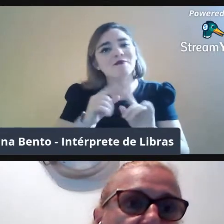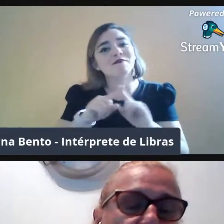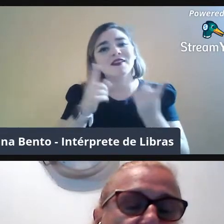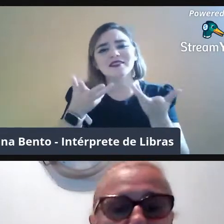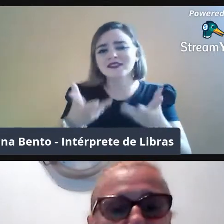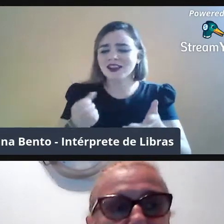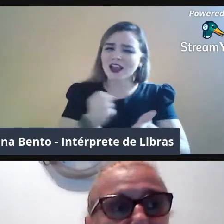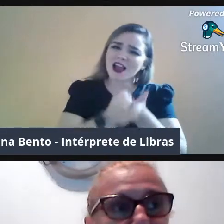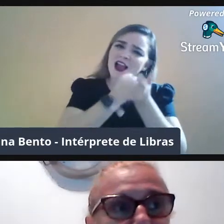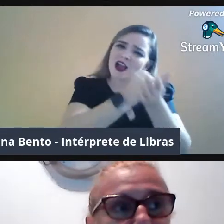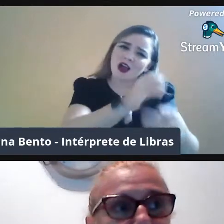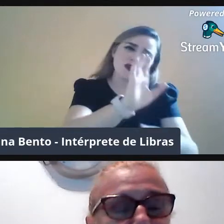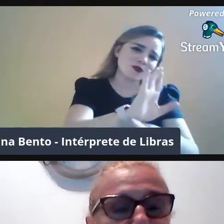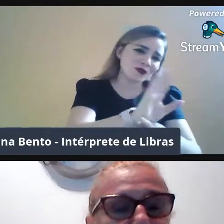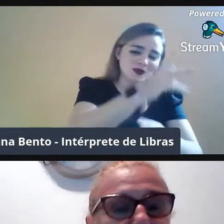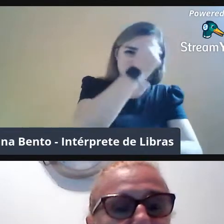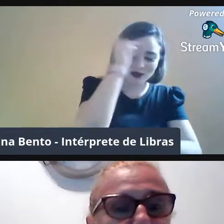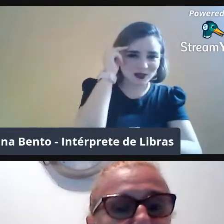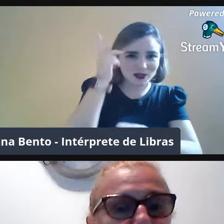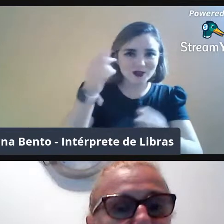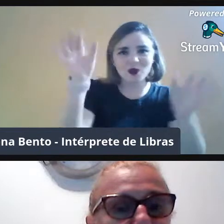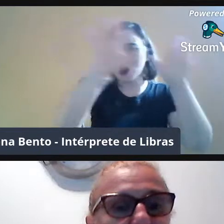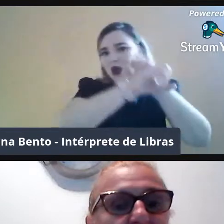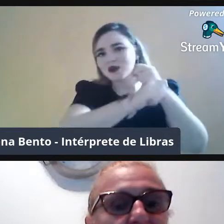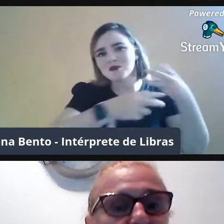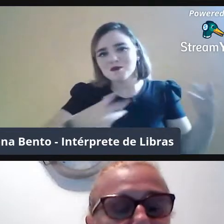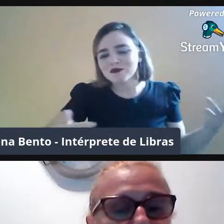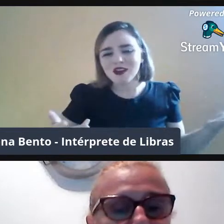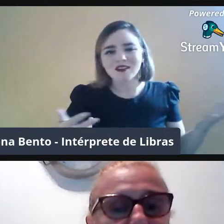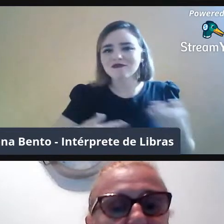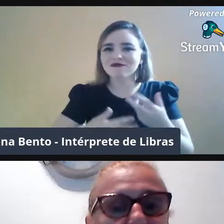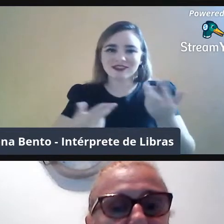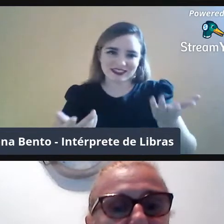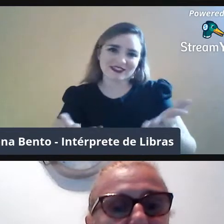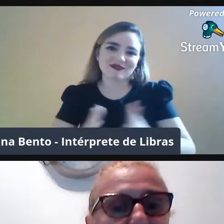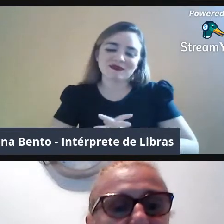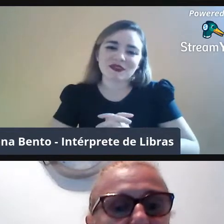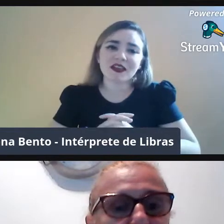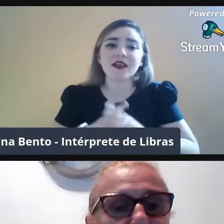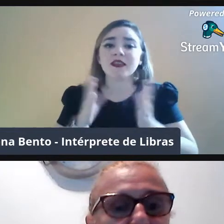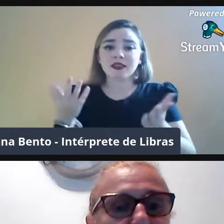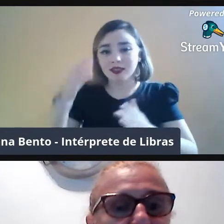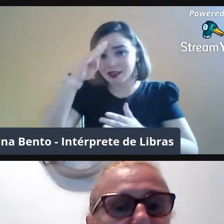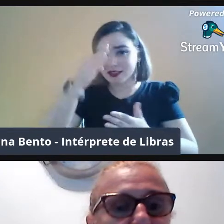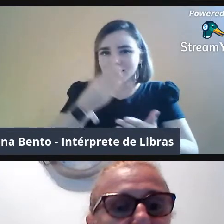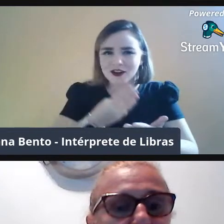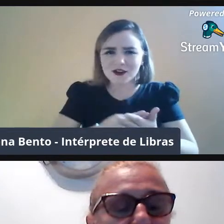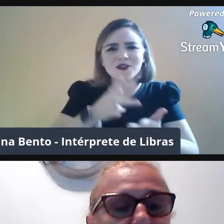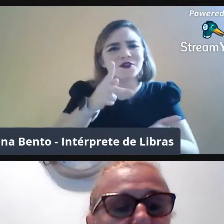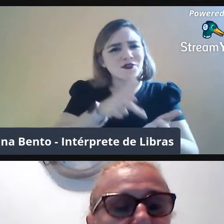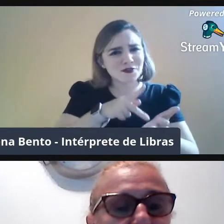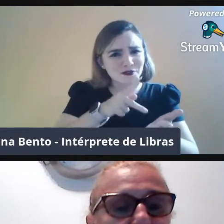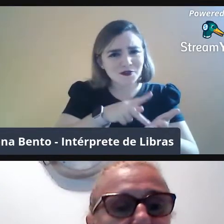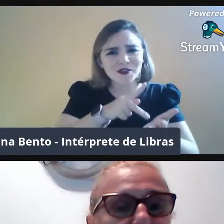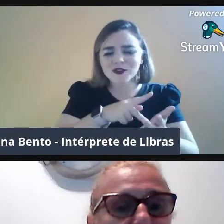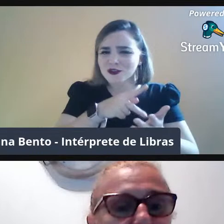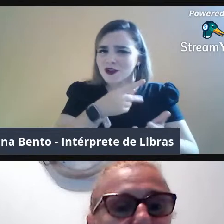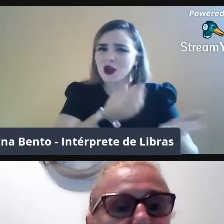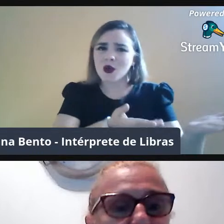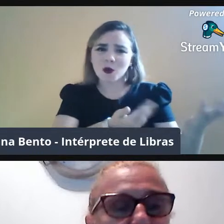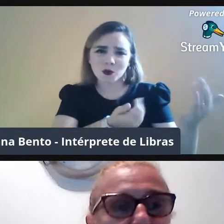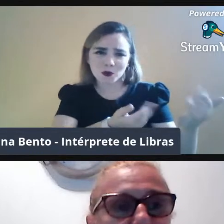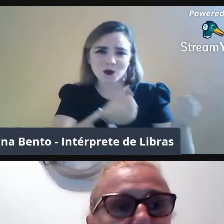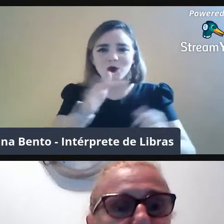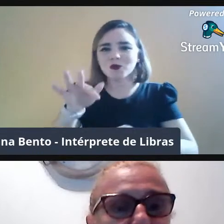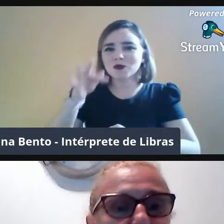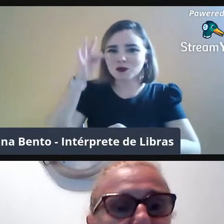ajudar animais, ou ajudar ambientes. Então, eu acredito mesmo nessa moçada que está vindo aí, que está